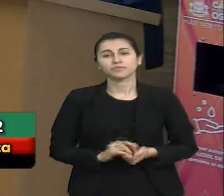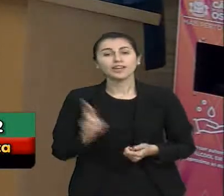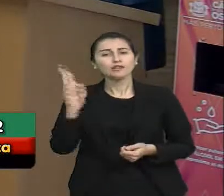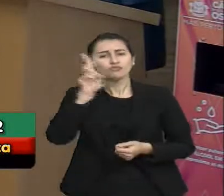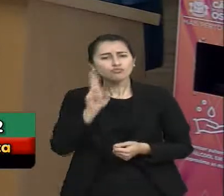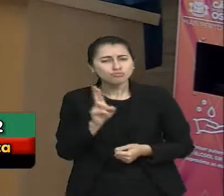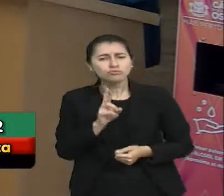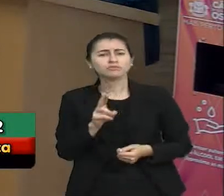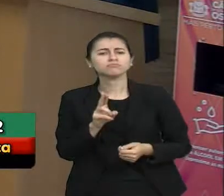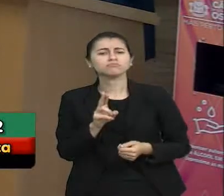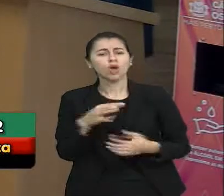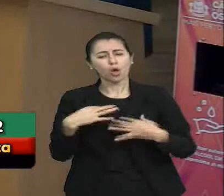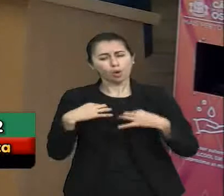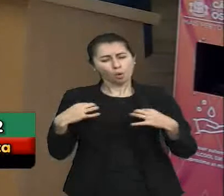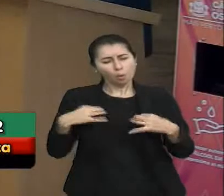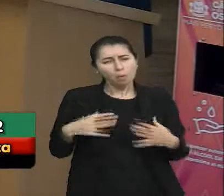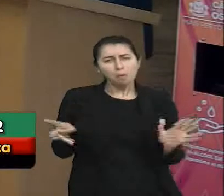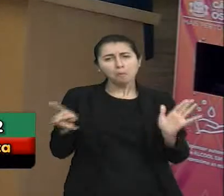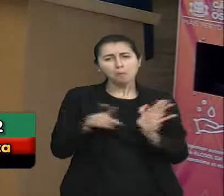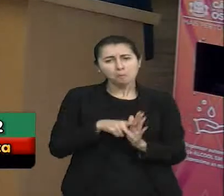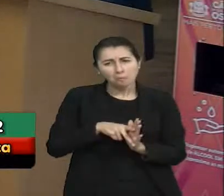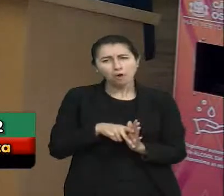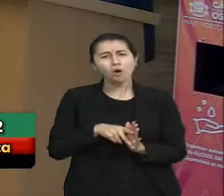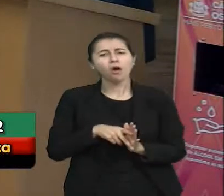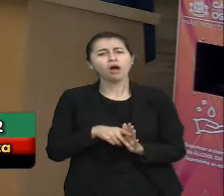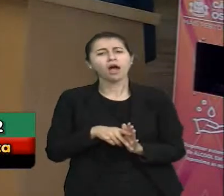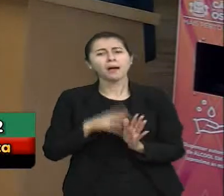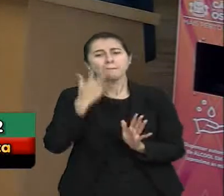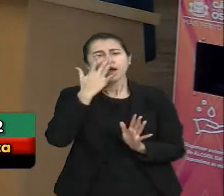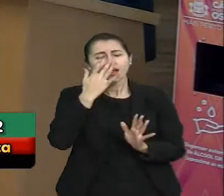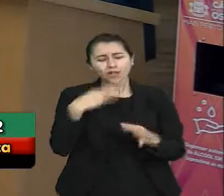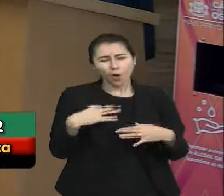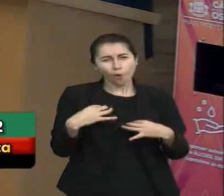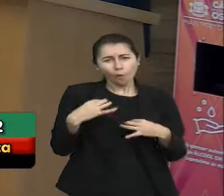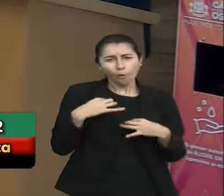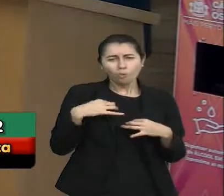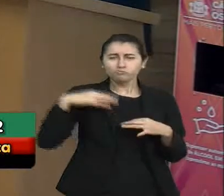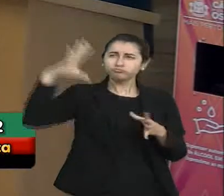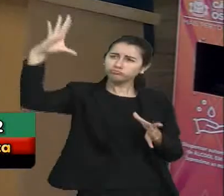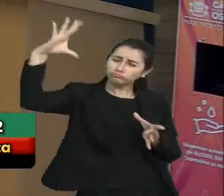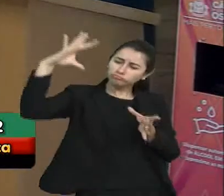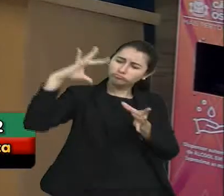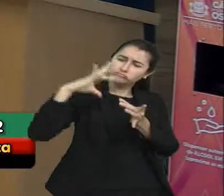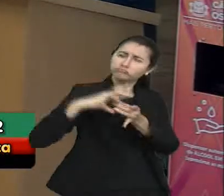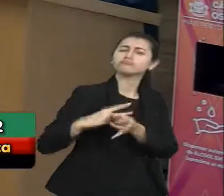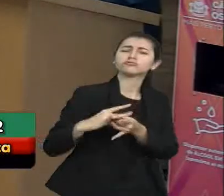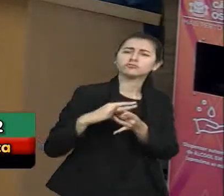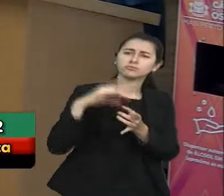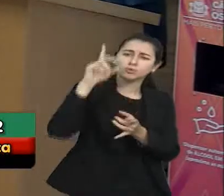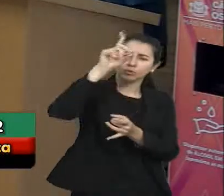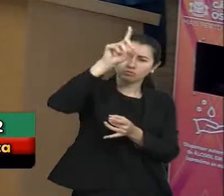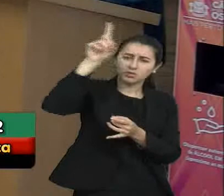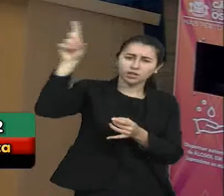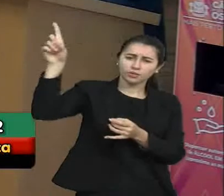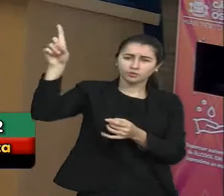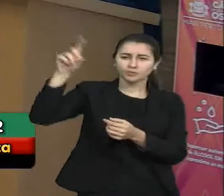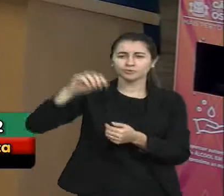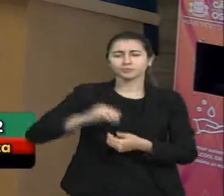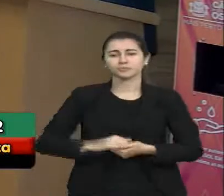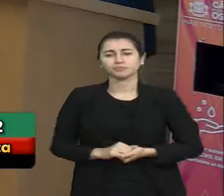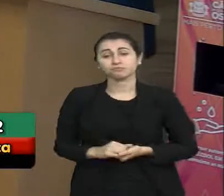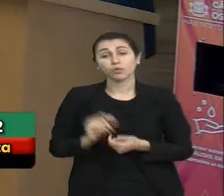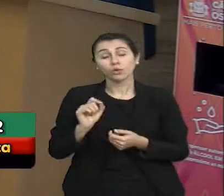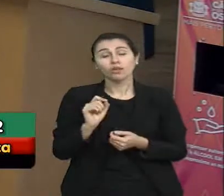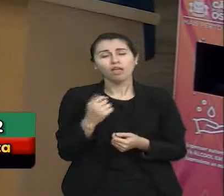seus paramentos sagrados, para se conectar da melhor maneira ao que entende